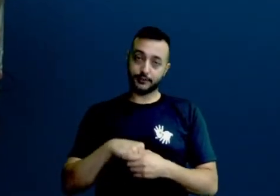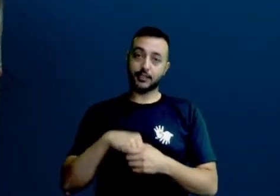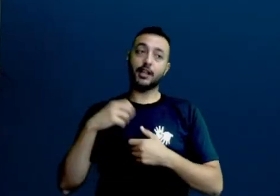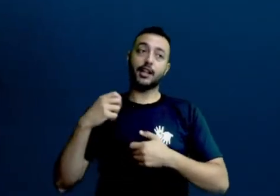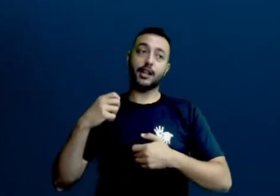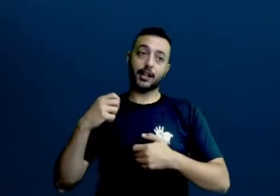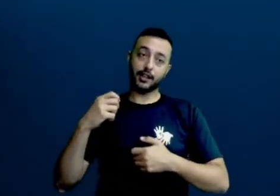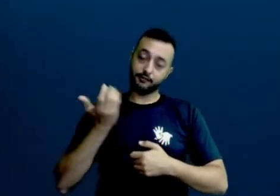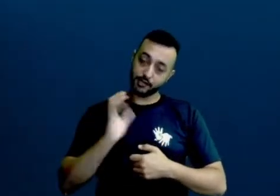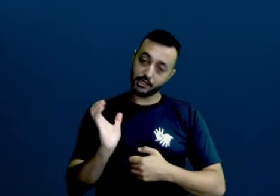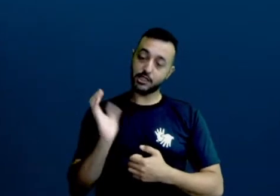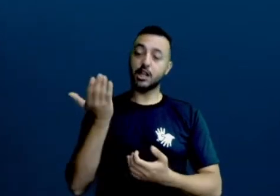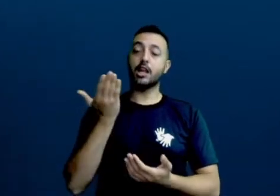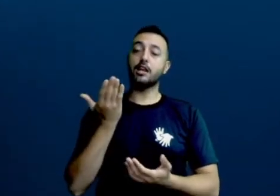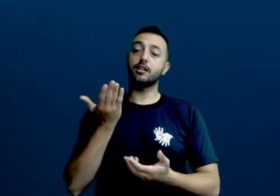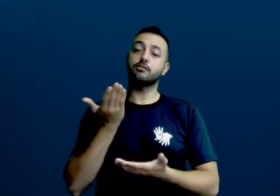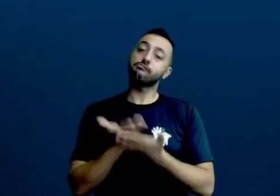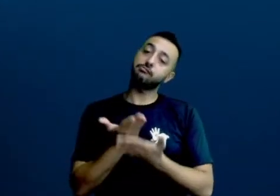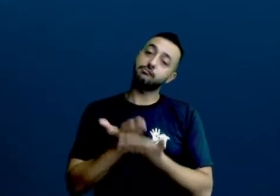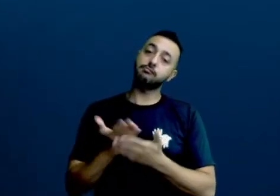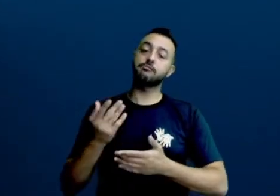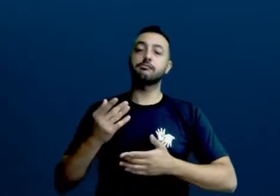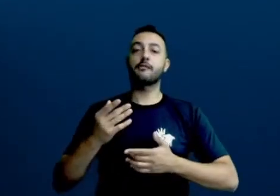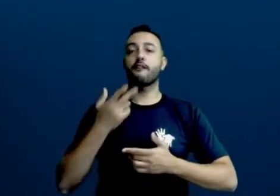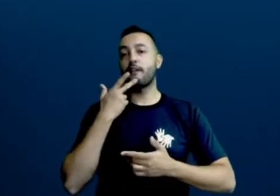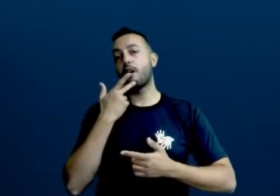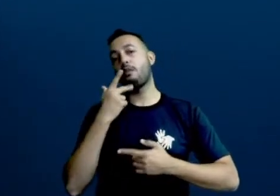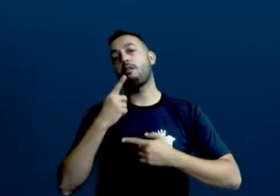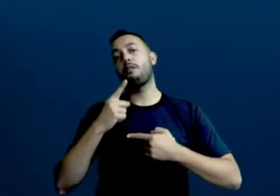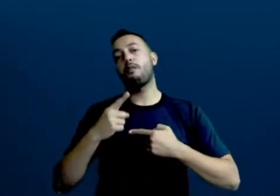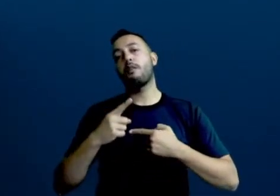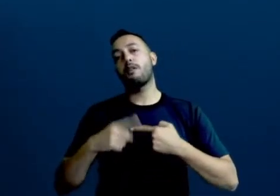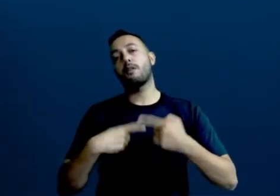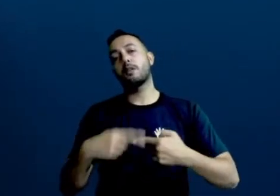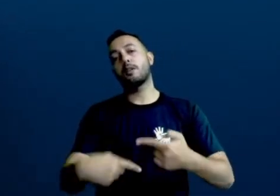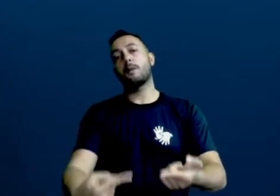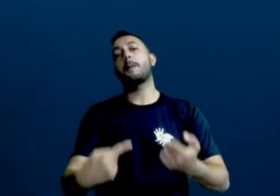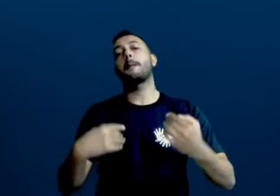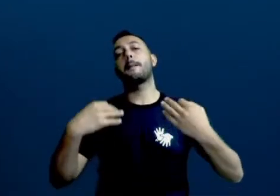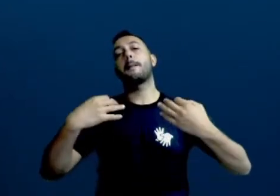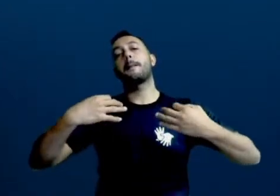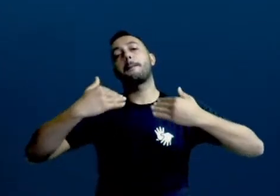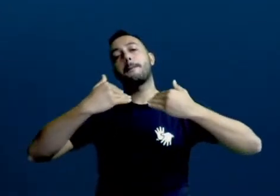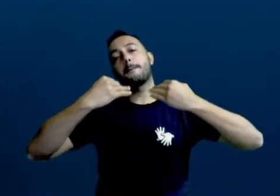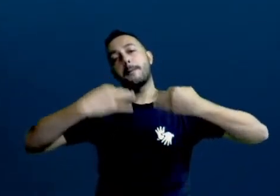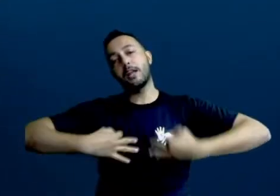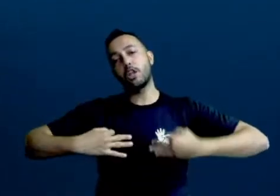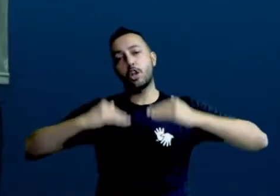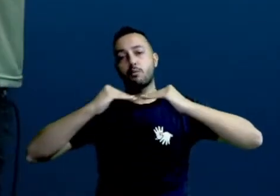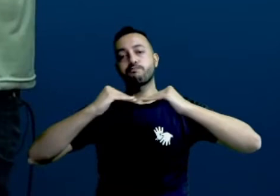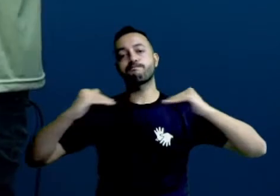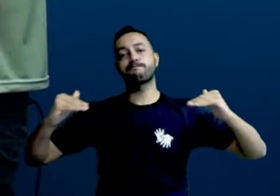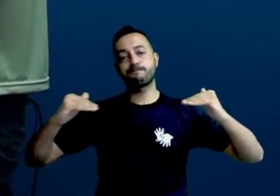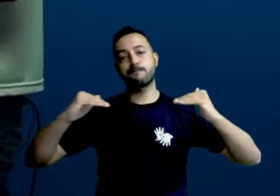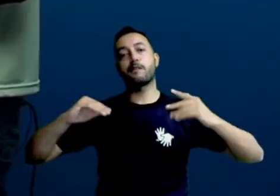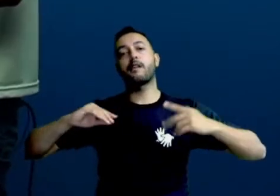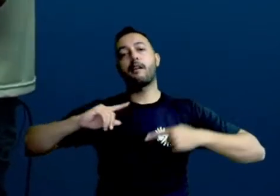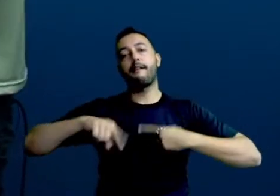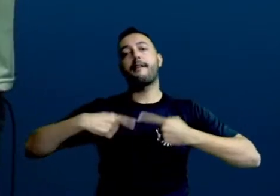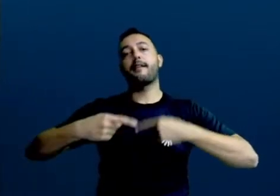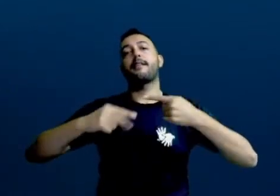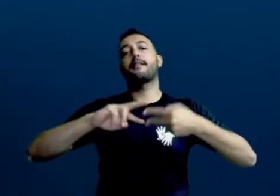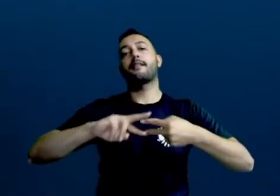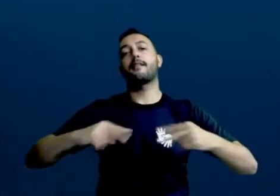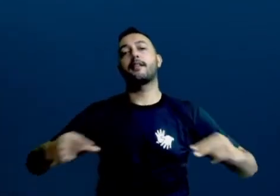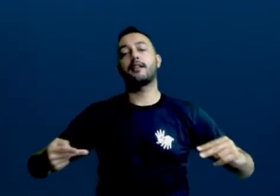campo das ciências quando se fala em transmissão da quando se fala dos padrões de hereditariedade né temos como